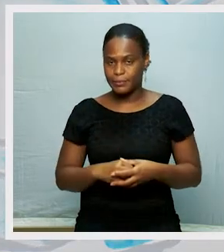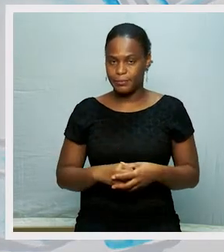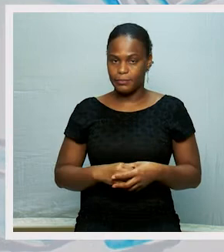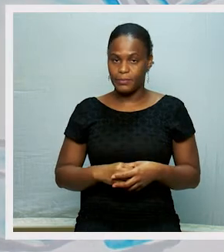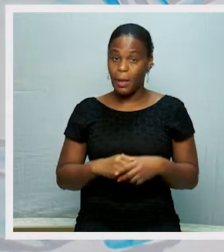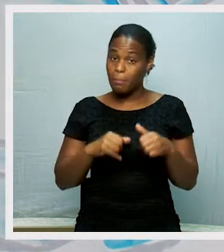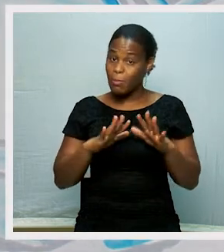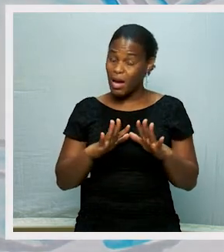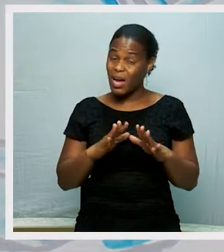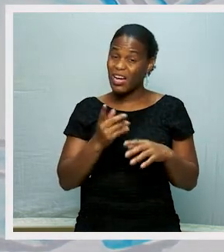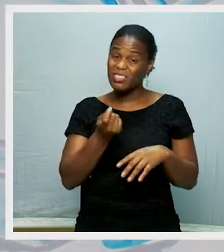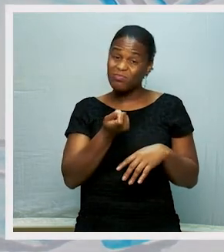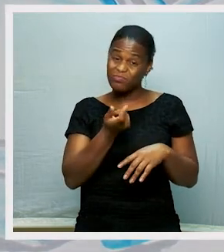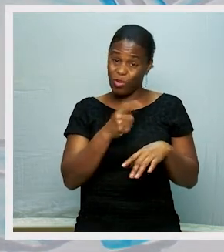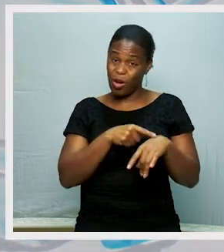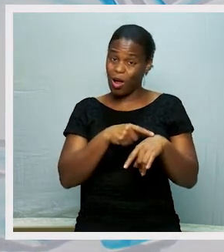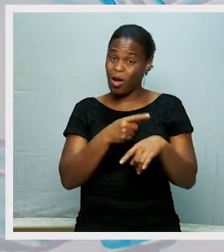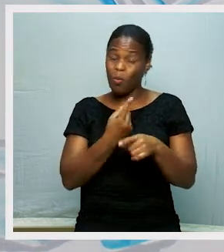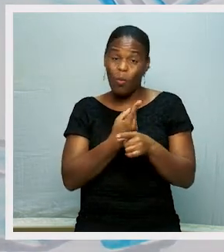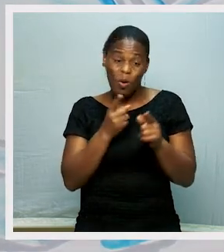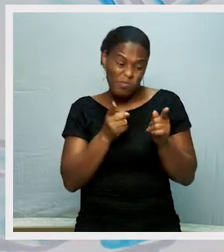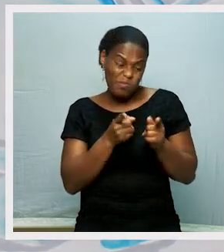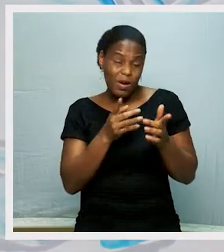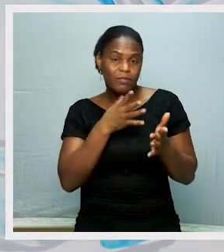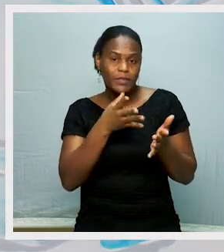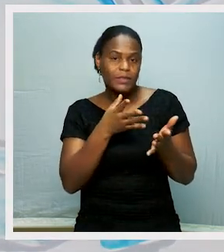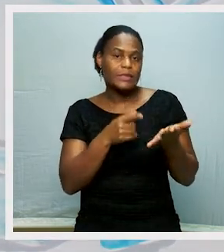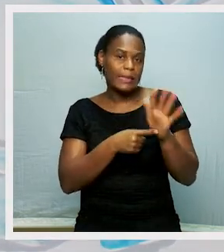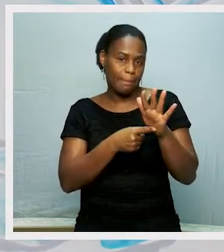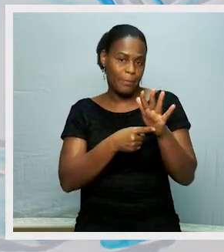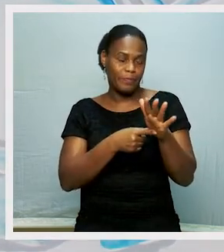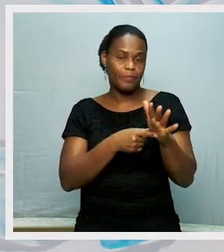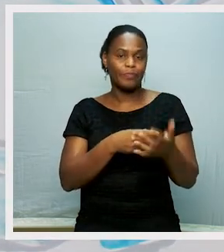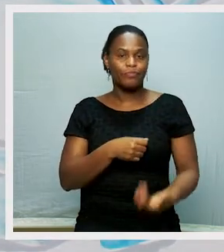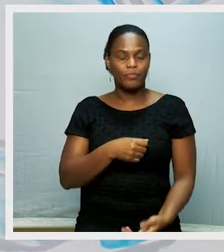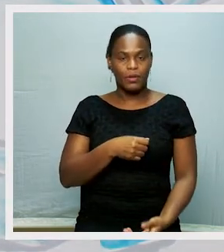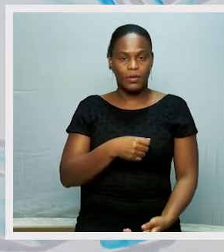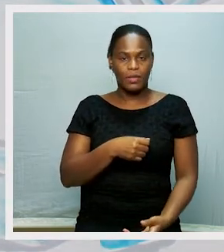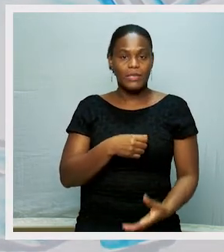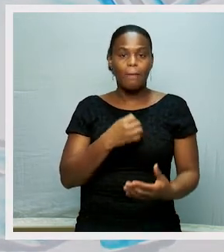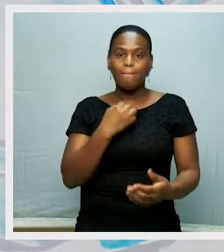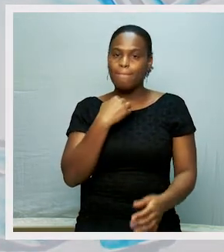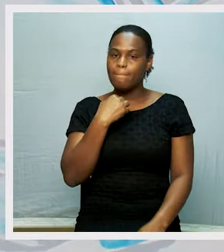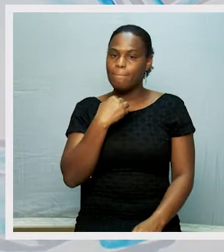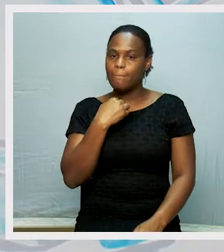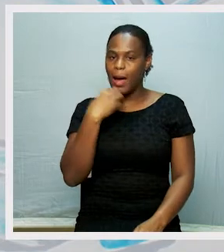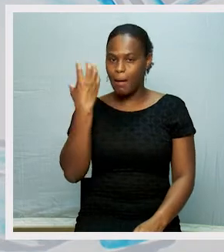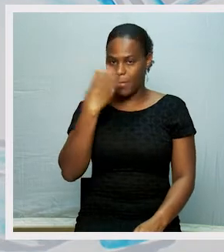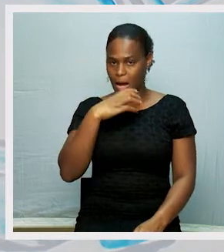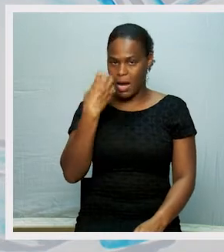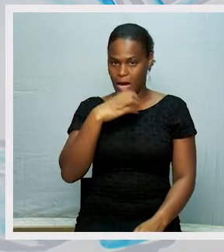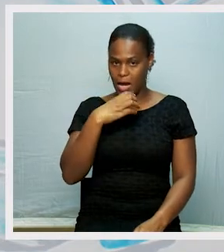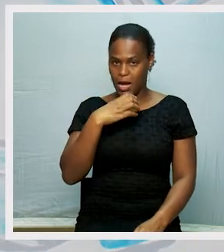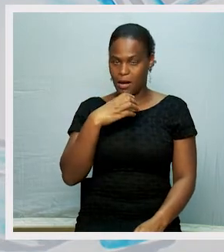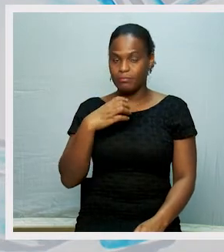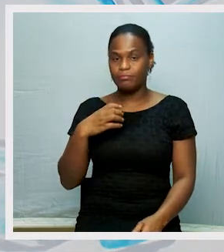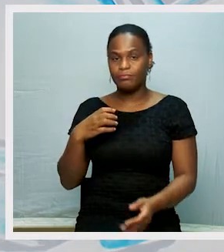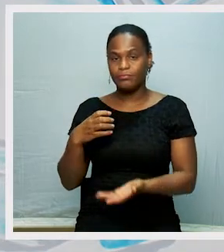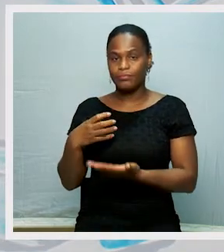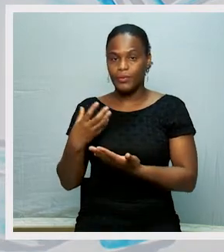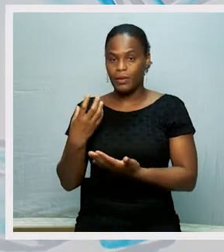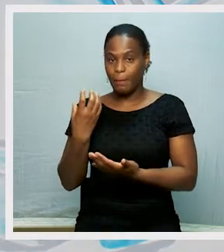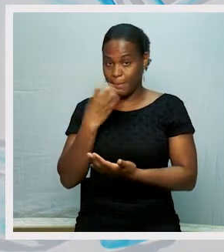pequeno detalhe. Por exemplo, como podem ver, nós temos uma maçã e um copo de sumo.